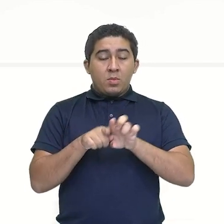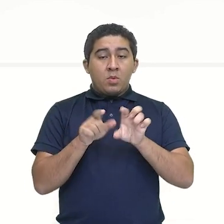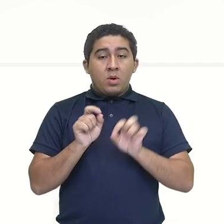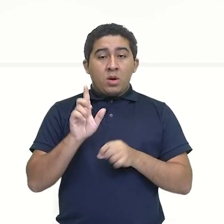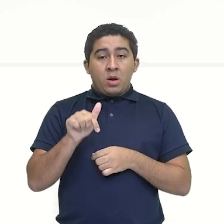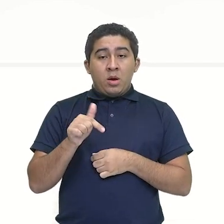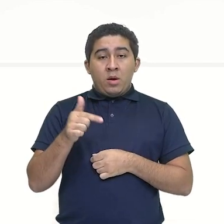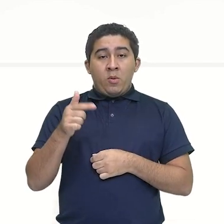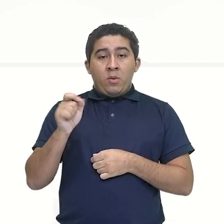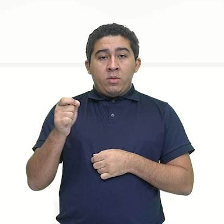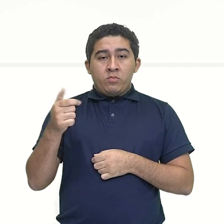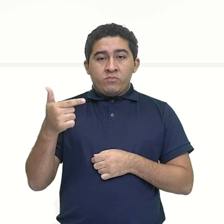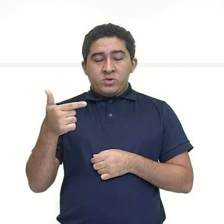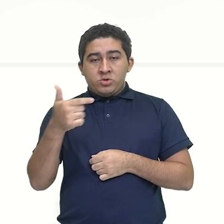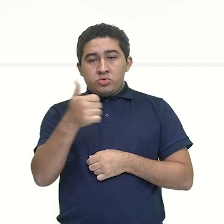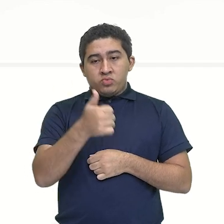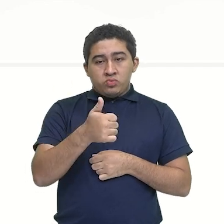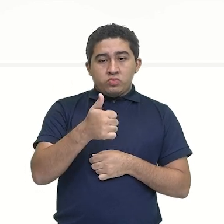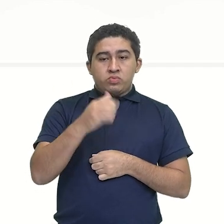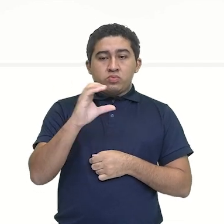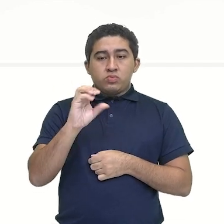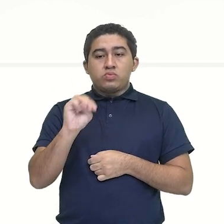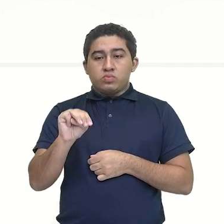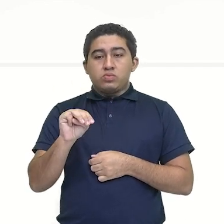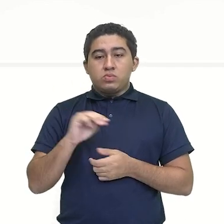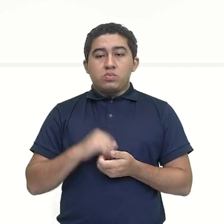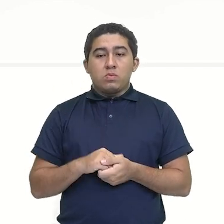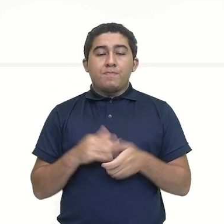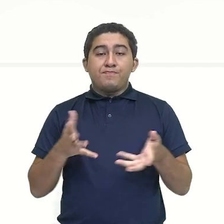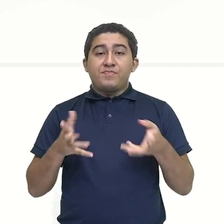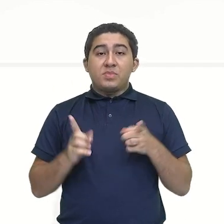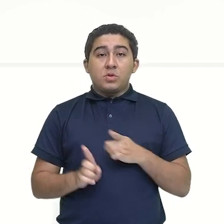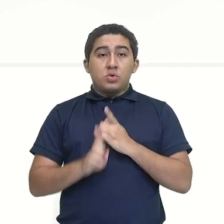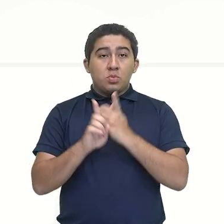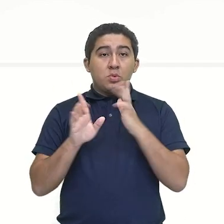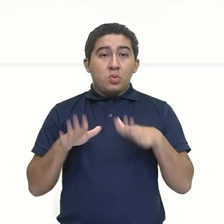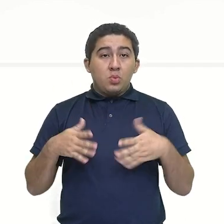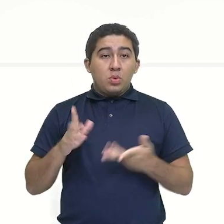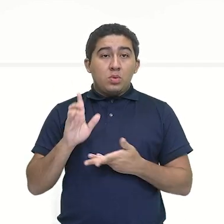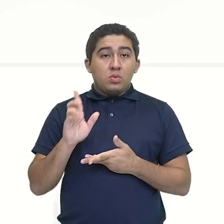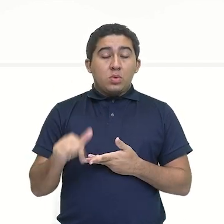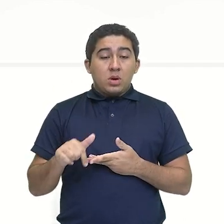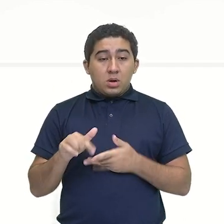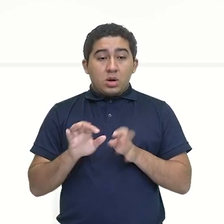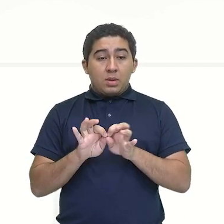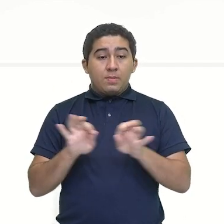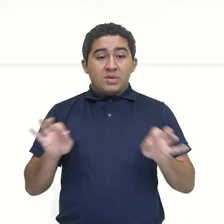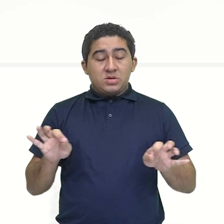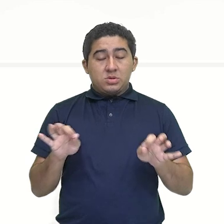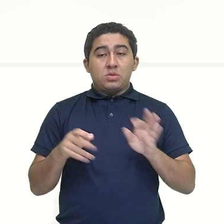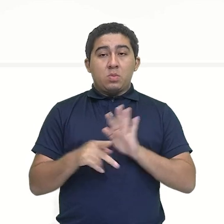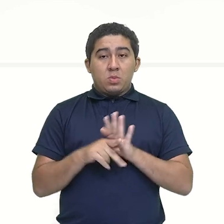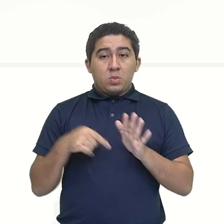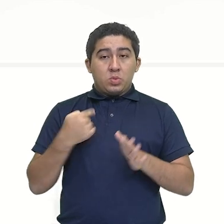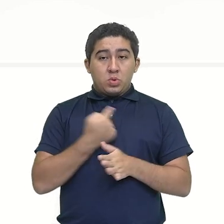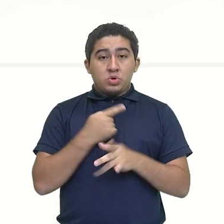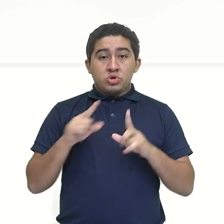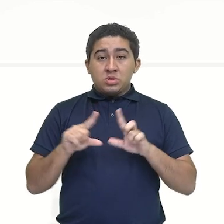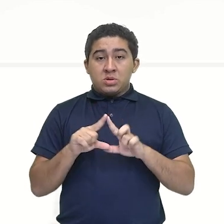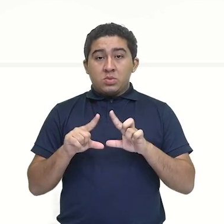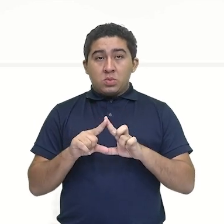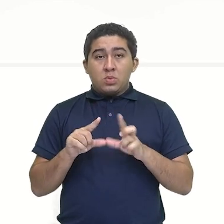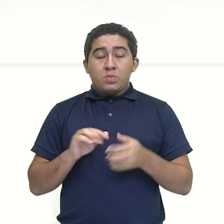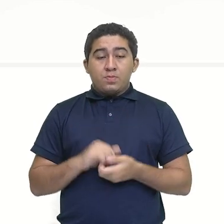21 centímetros, tá bom? E aí ele quer que a gente descubra quais são as medidas do nosso triângulo